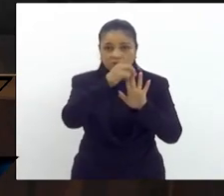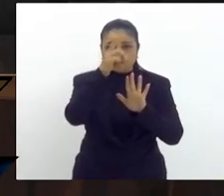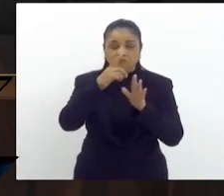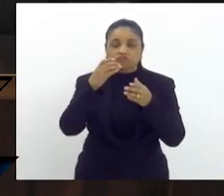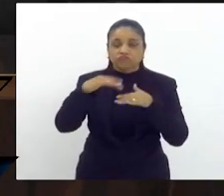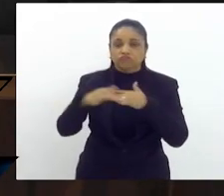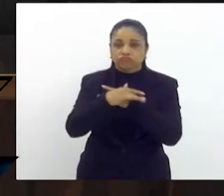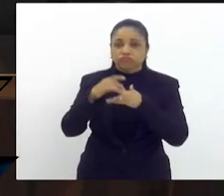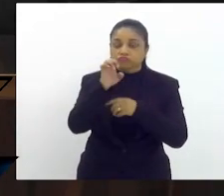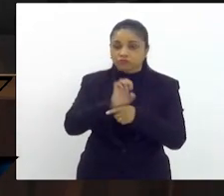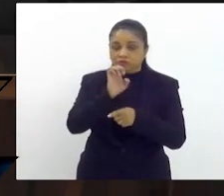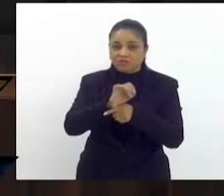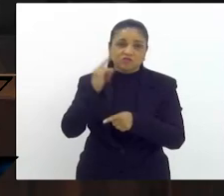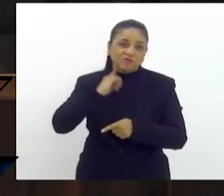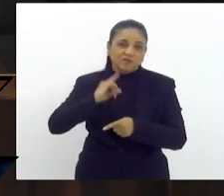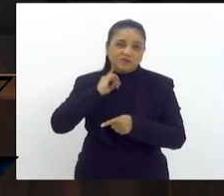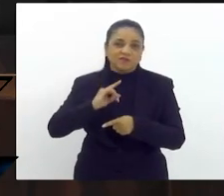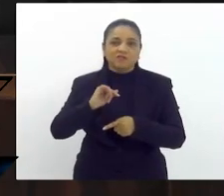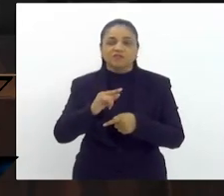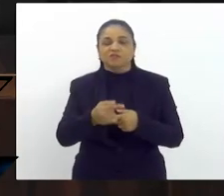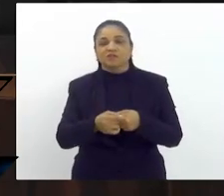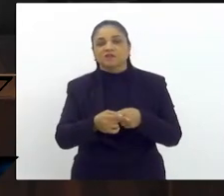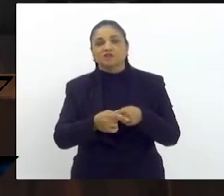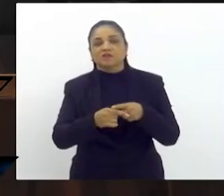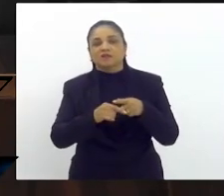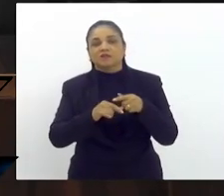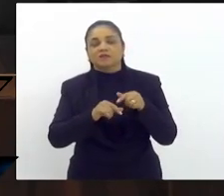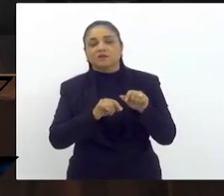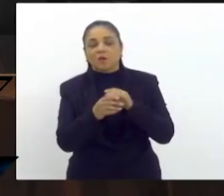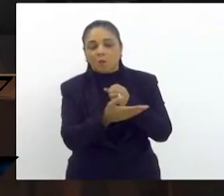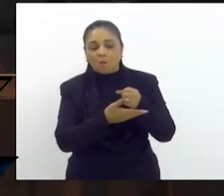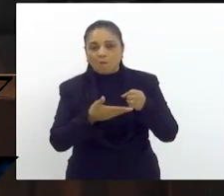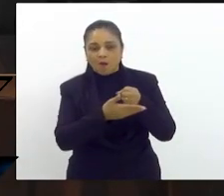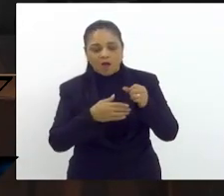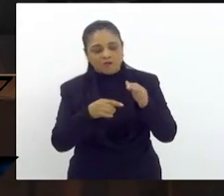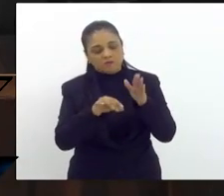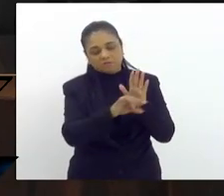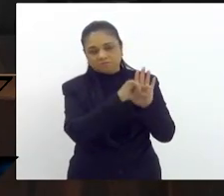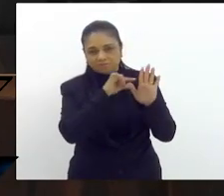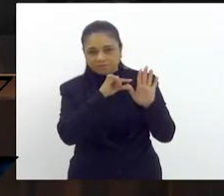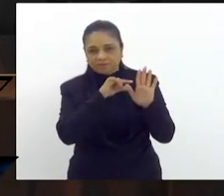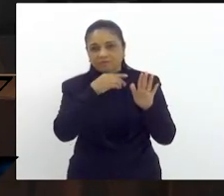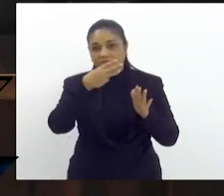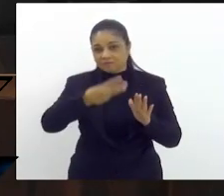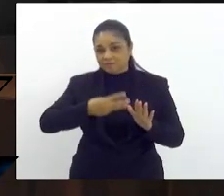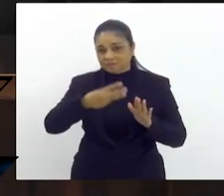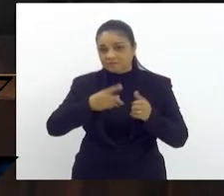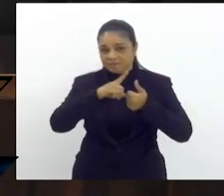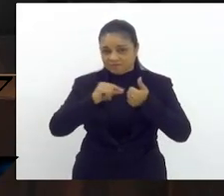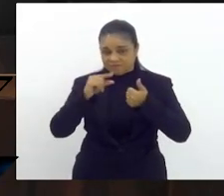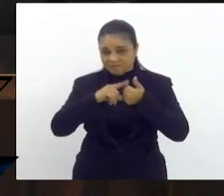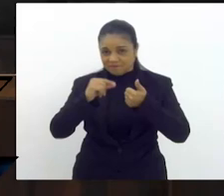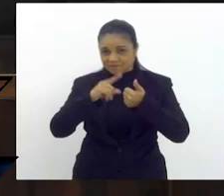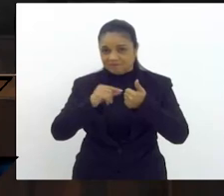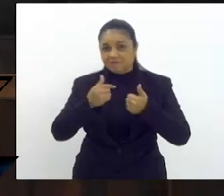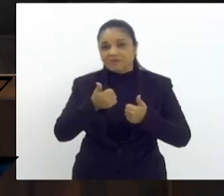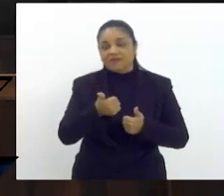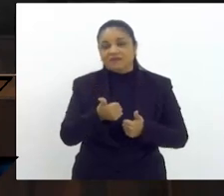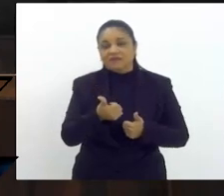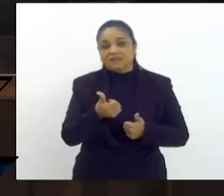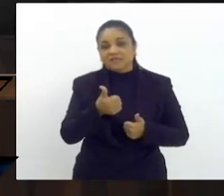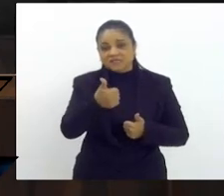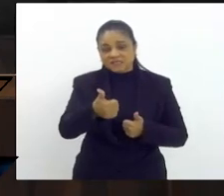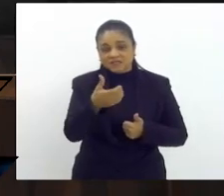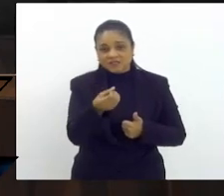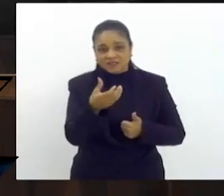Minas 48.385 2022 Com base no Pará que foi oitavo do artigo 3º da Lei Complementar 160 de 7 de agosto